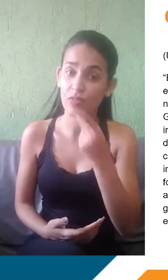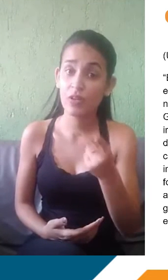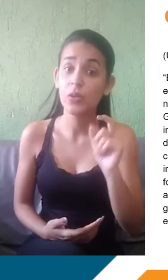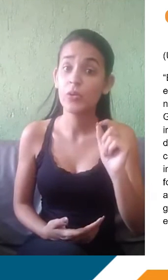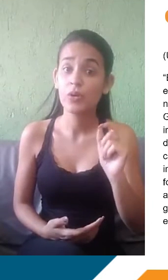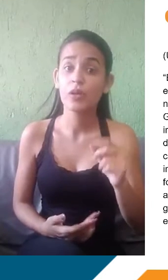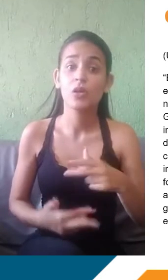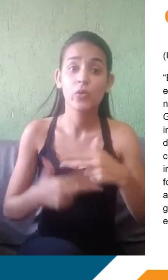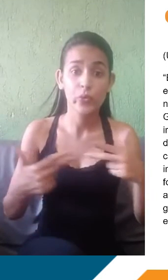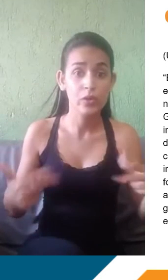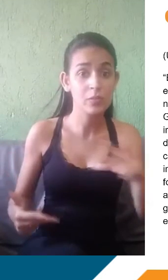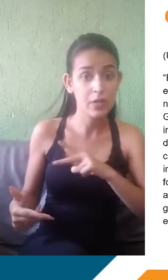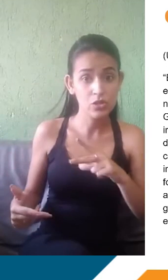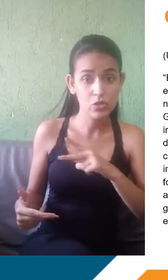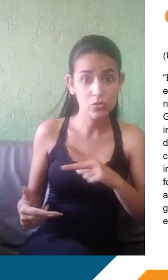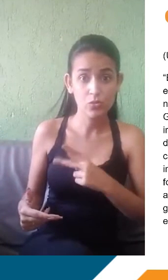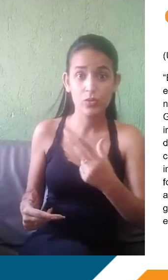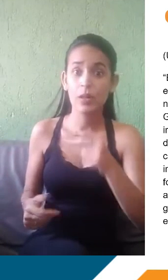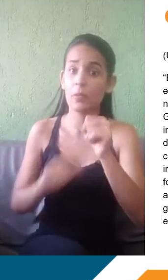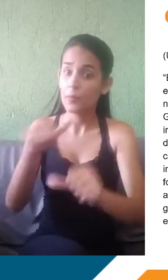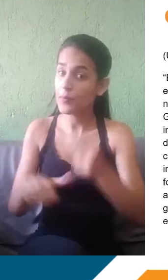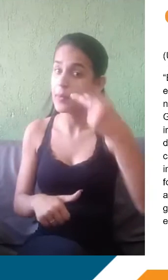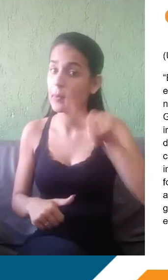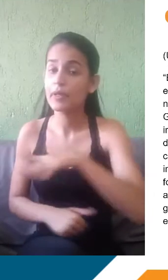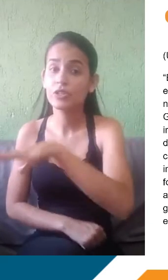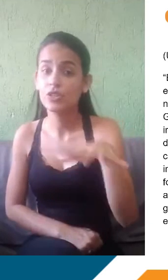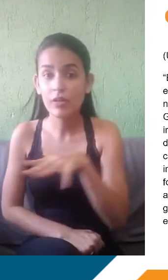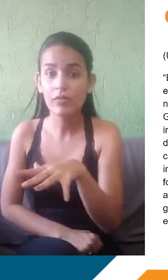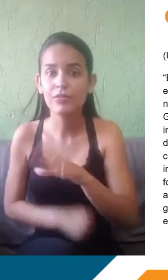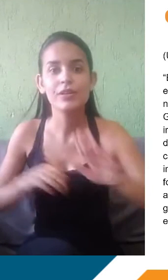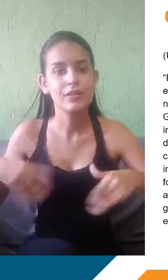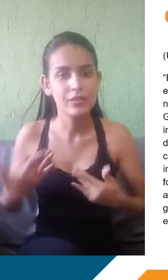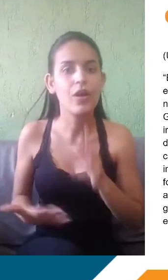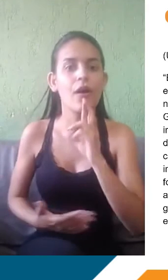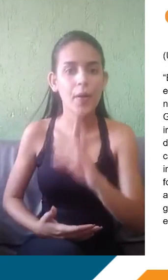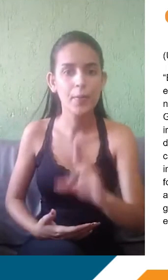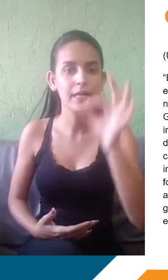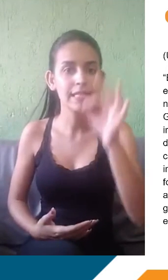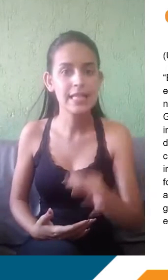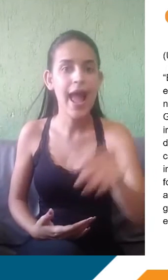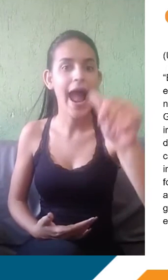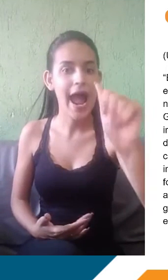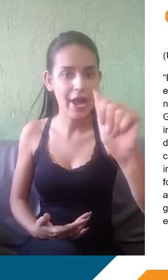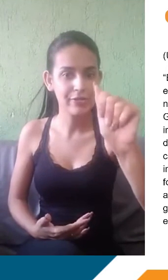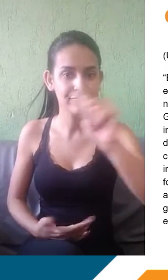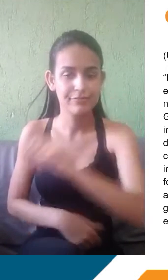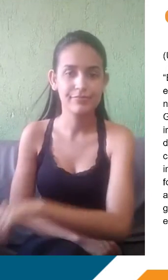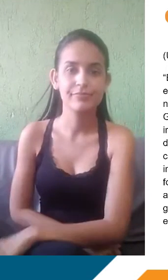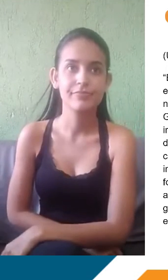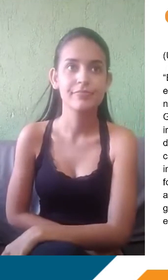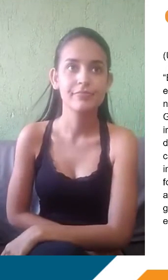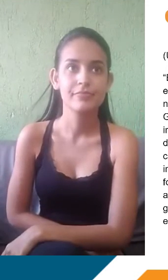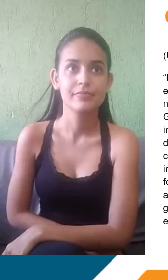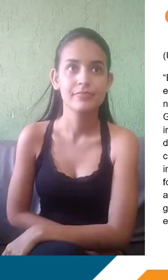fatos detalhados e impotentes para generalizar. Dessa forma, podemos concluir que a opção correta é a letra A. Por outro